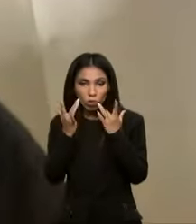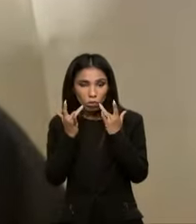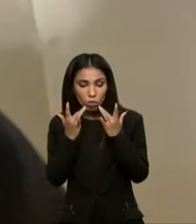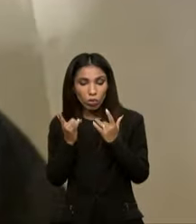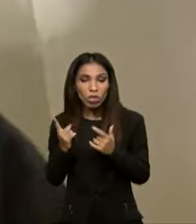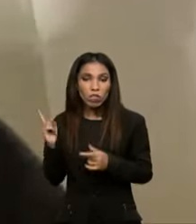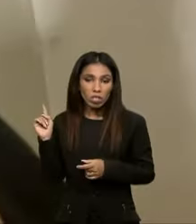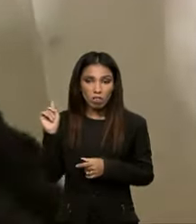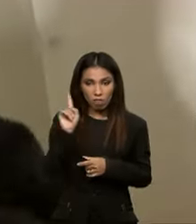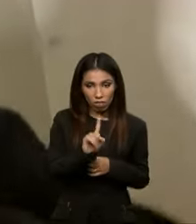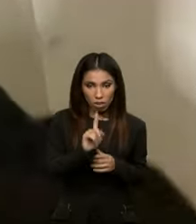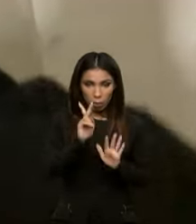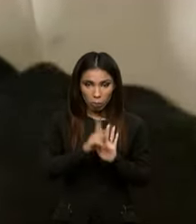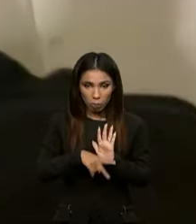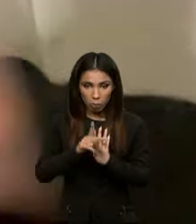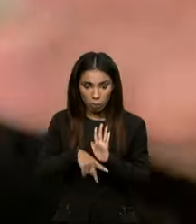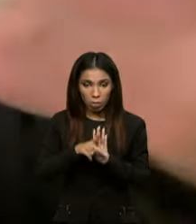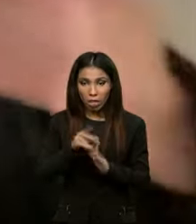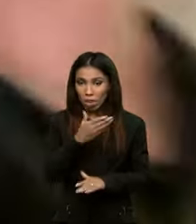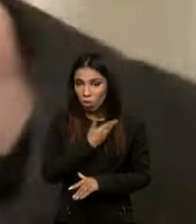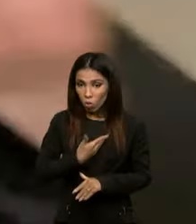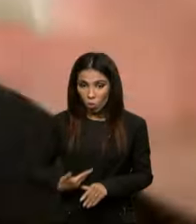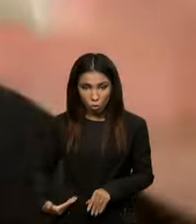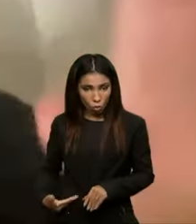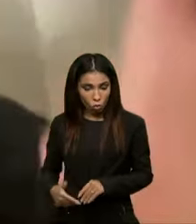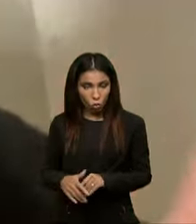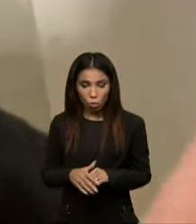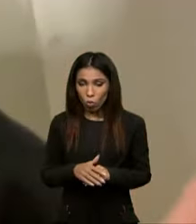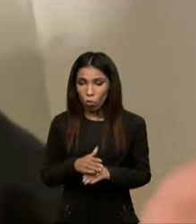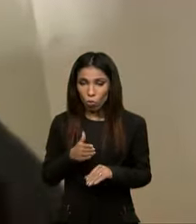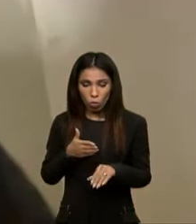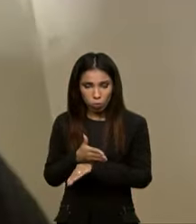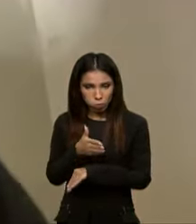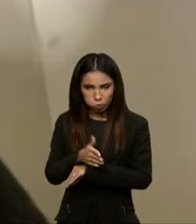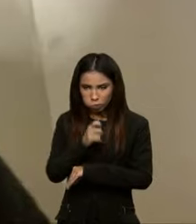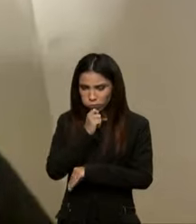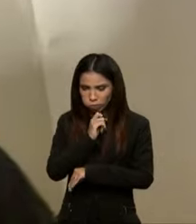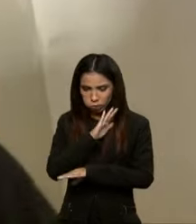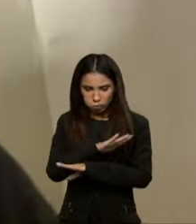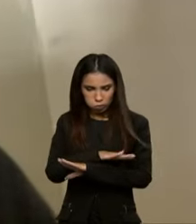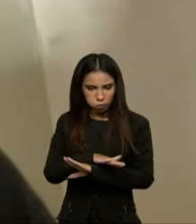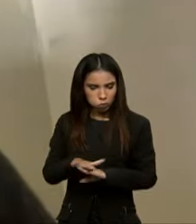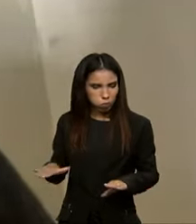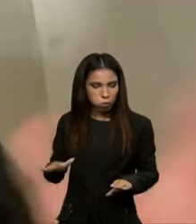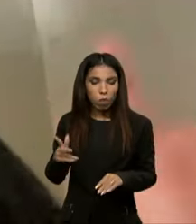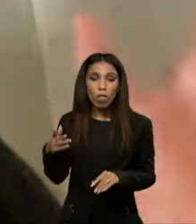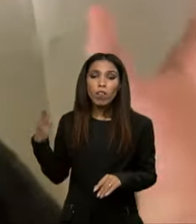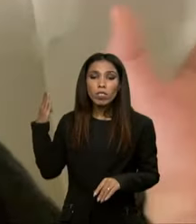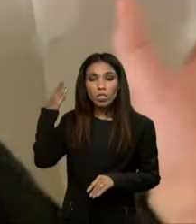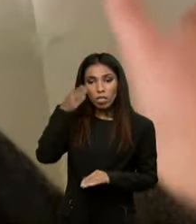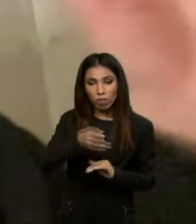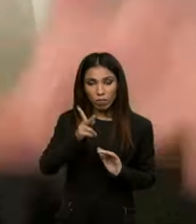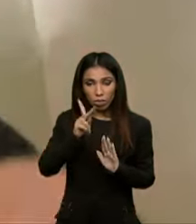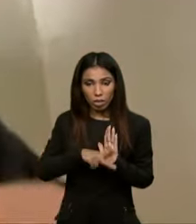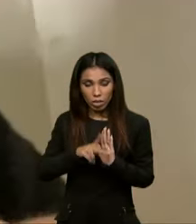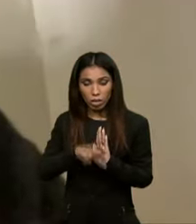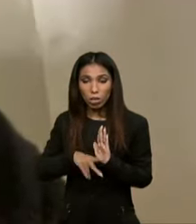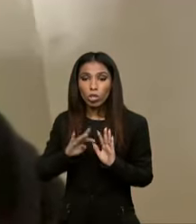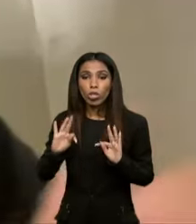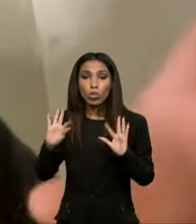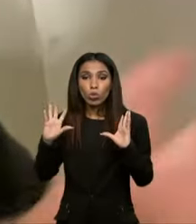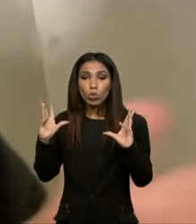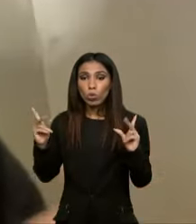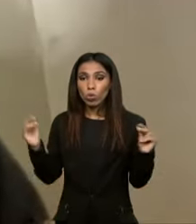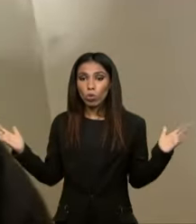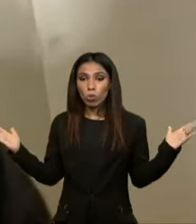com o seu projeto, o governo não tem absolutamente participação nenhuma nisso, você vai para lá com o seu projeto, programadores do mundo inteiro vão para